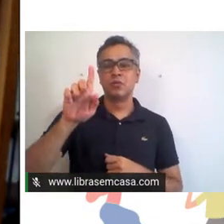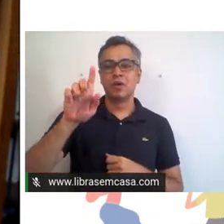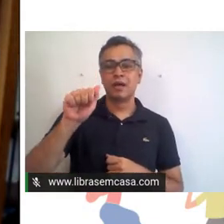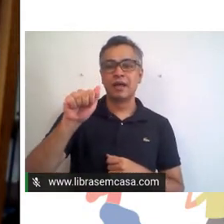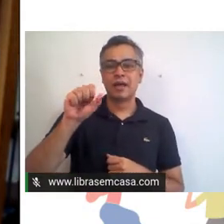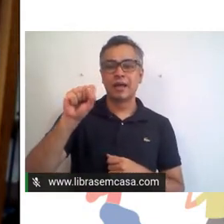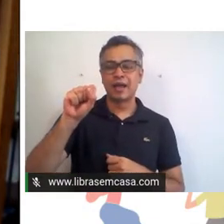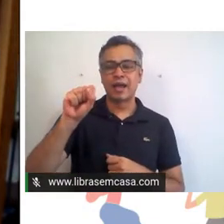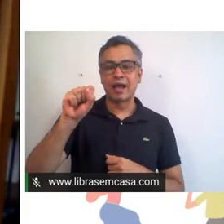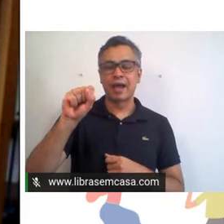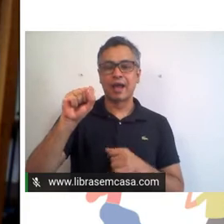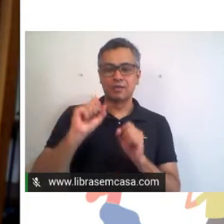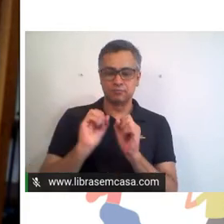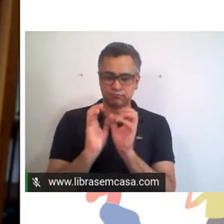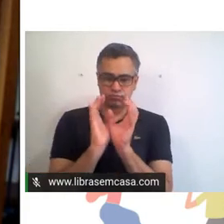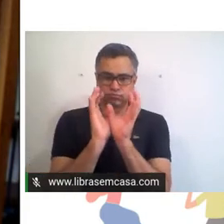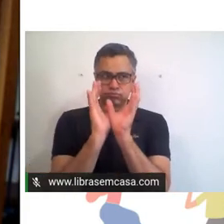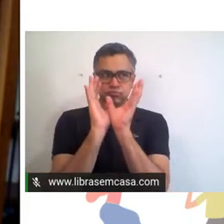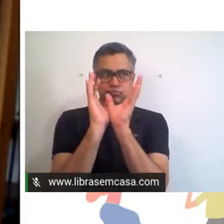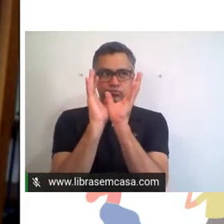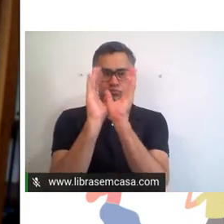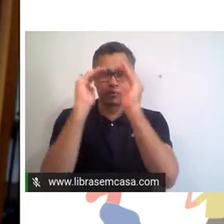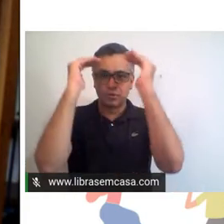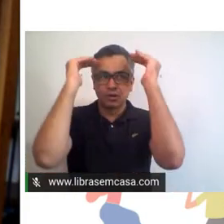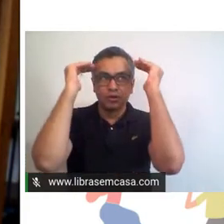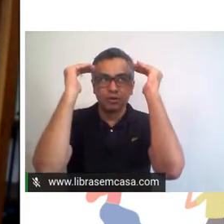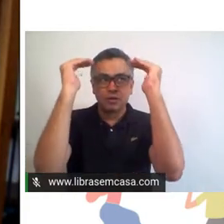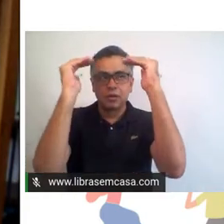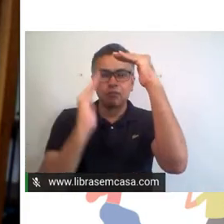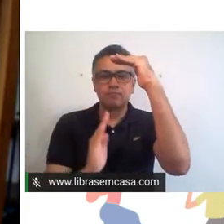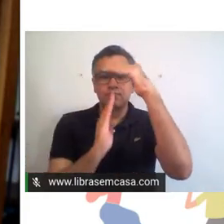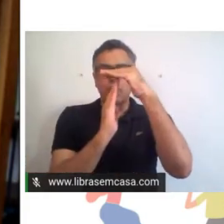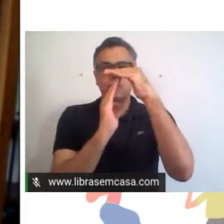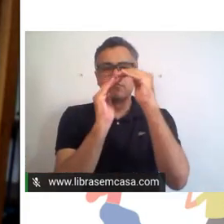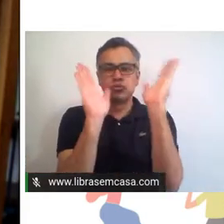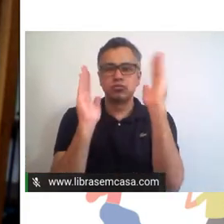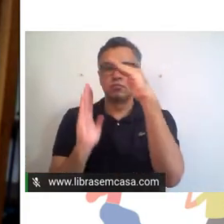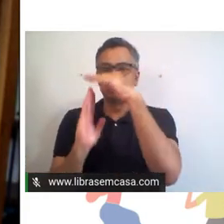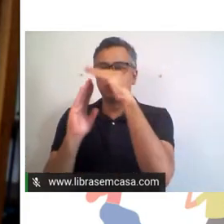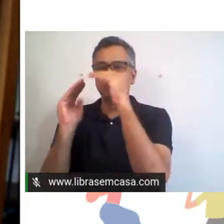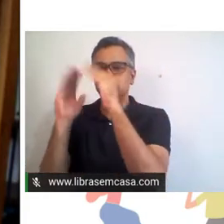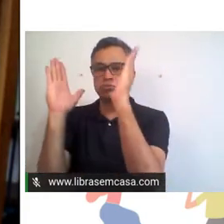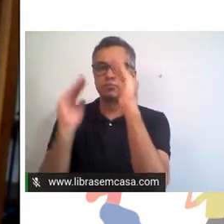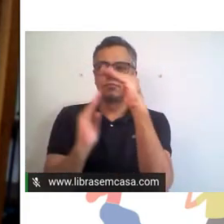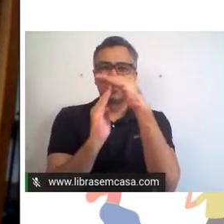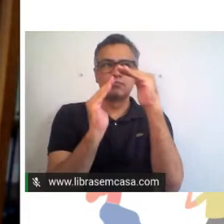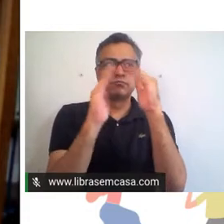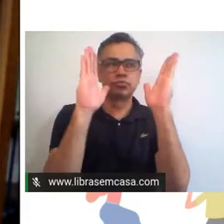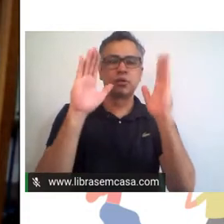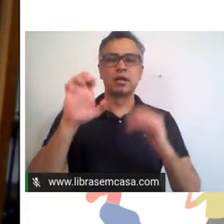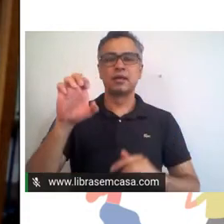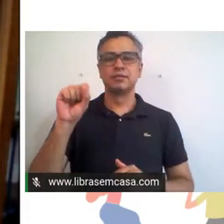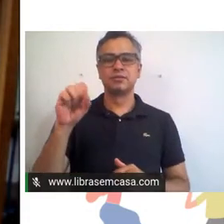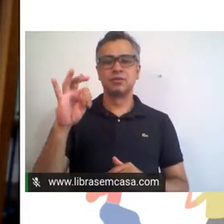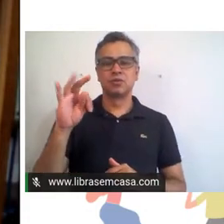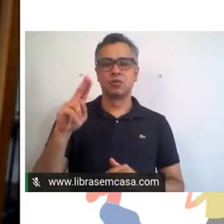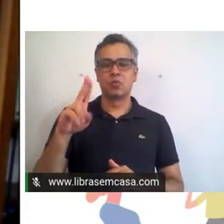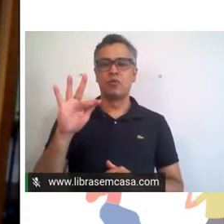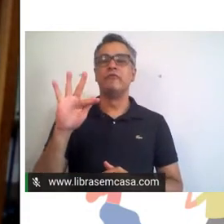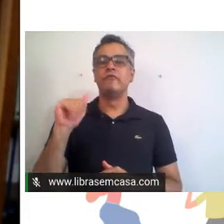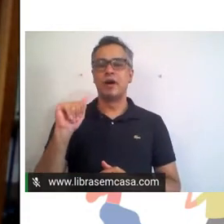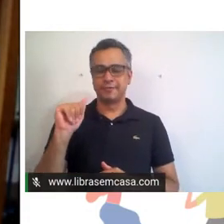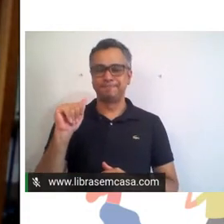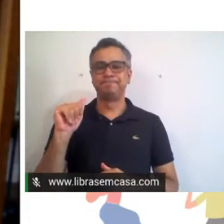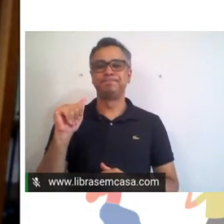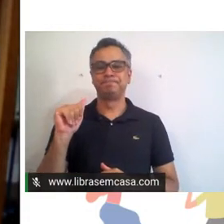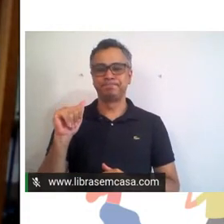estufa. Isso é uma fração altíssima das atividades econômicas do Brasil, sendo responsável